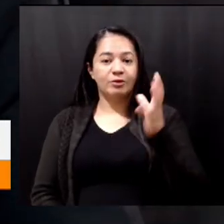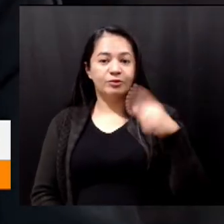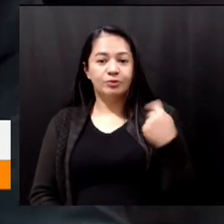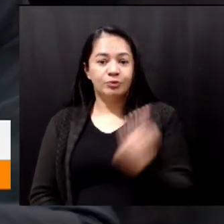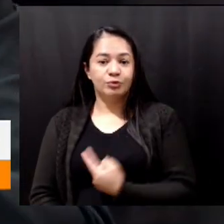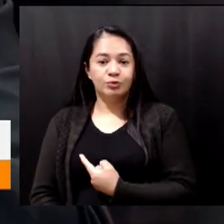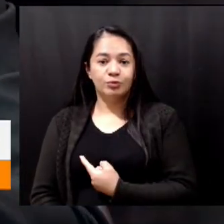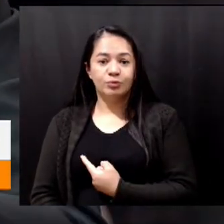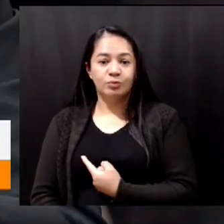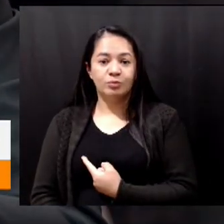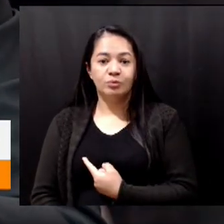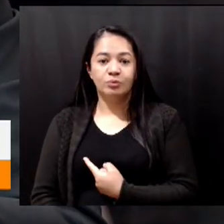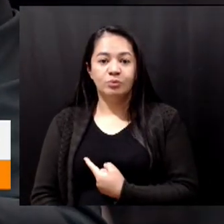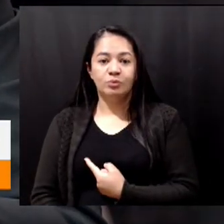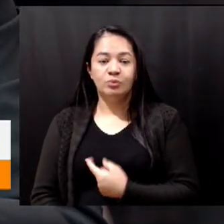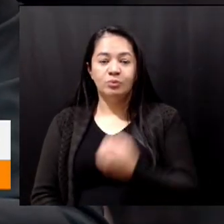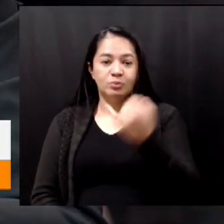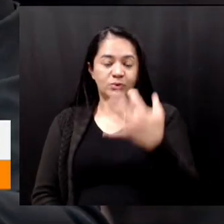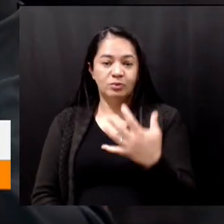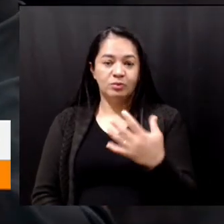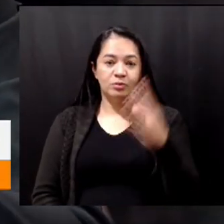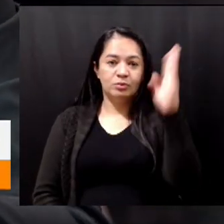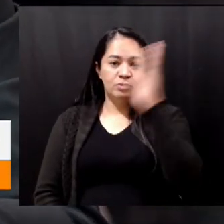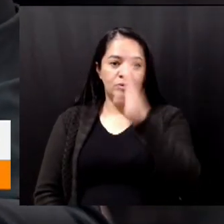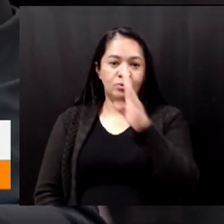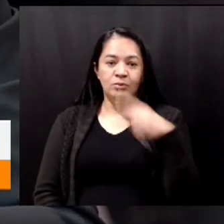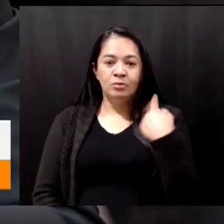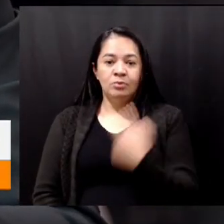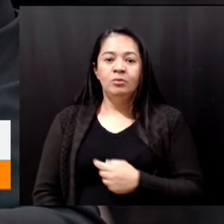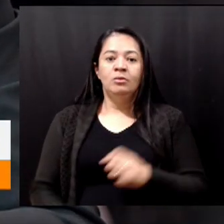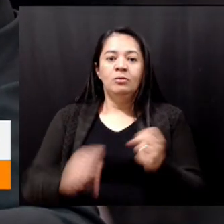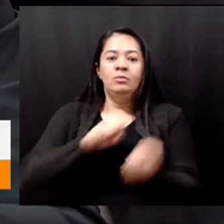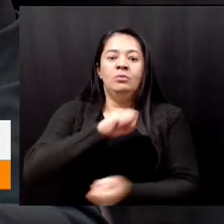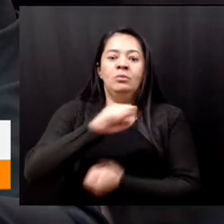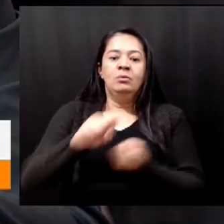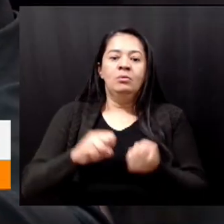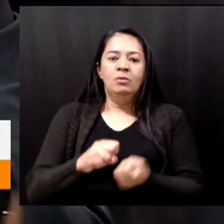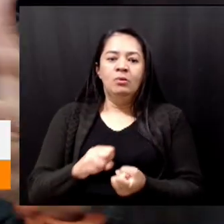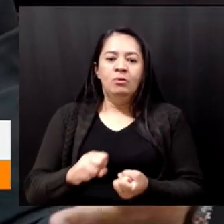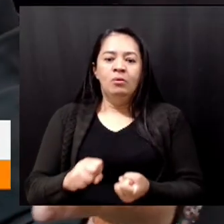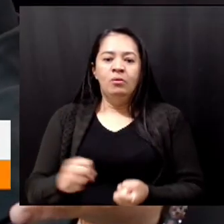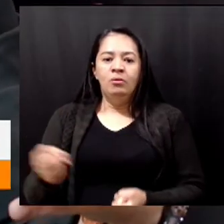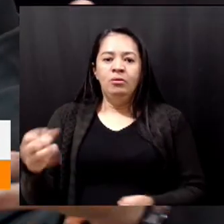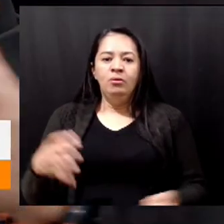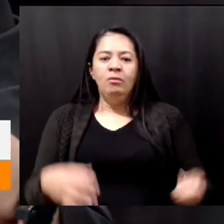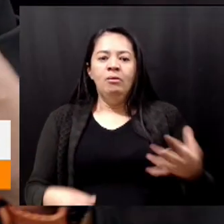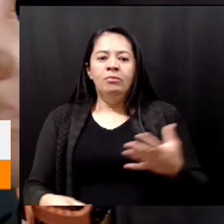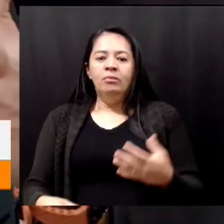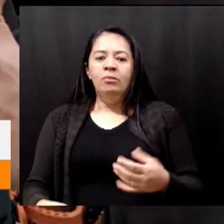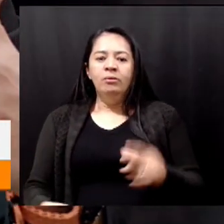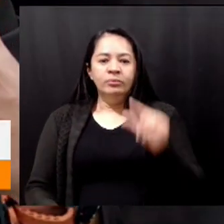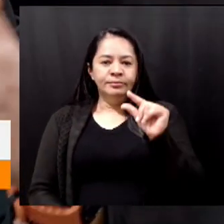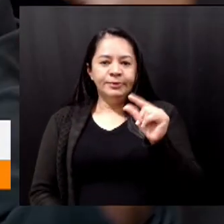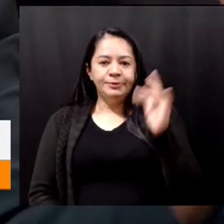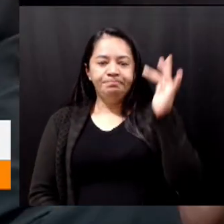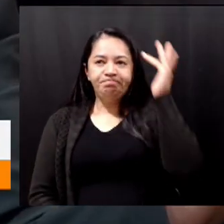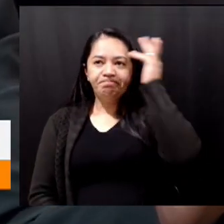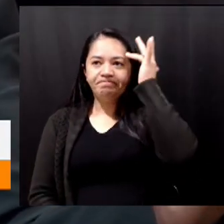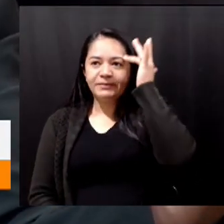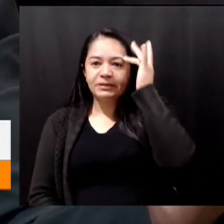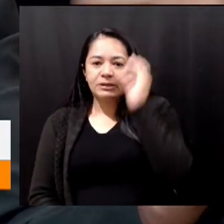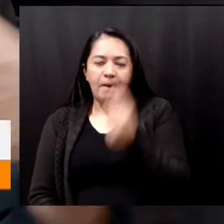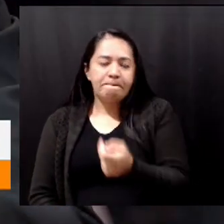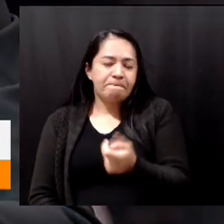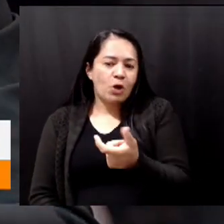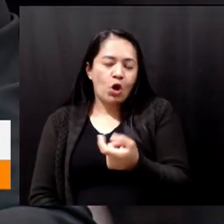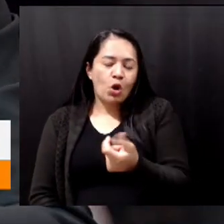falando um pouco de Brasil, o nosso ecossistema, a inovação ela é um pouco imatura se a gente comparar com outros países. Esse é o